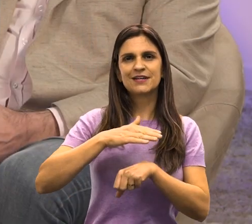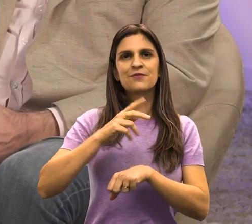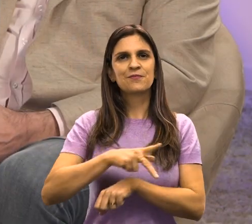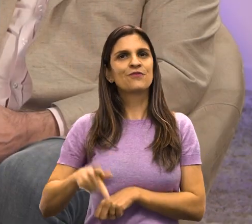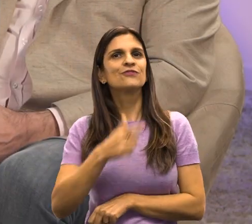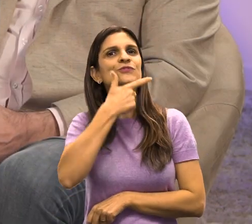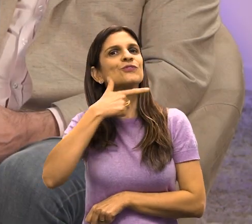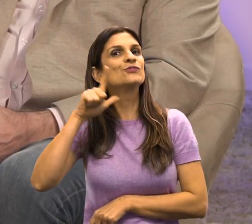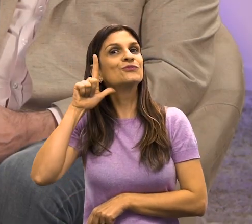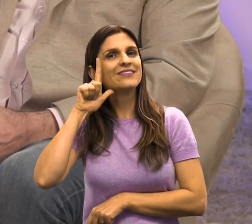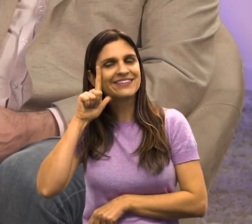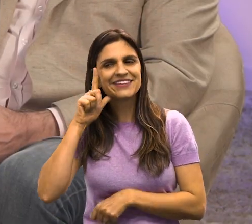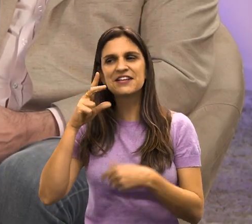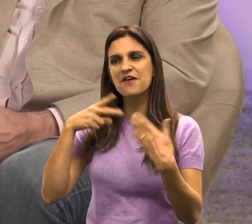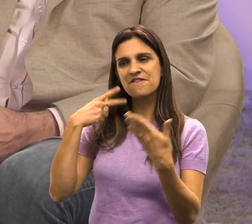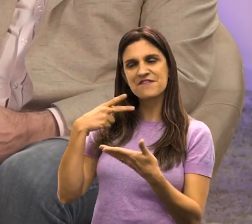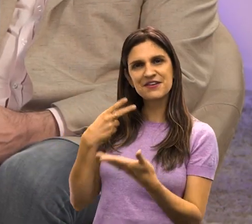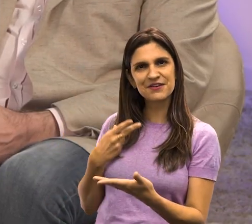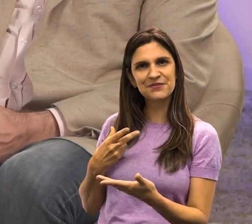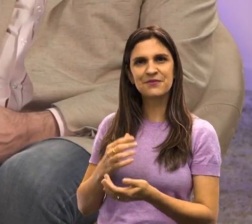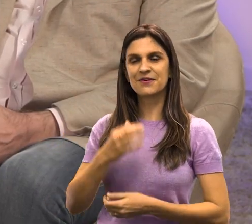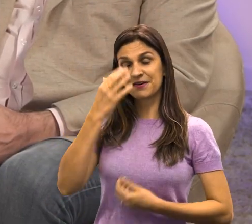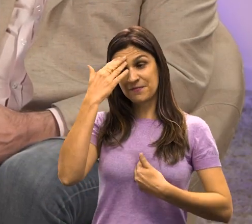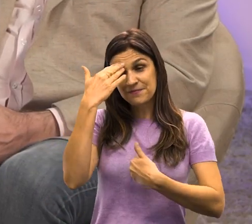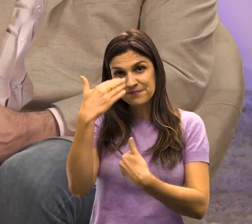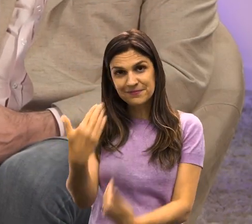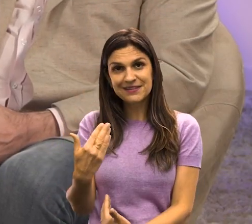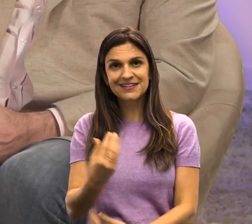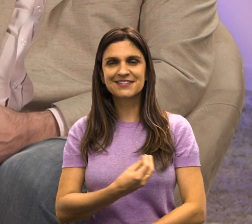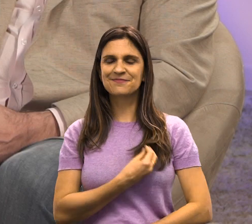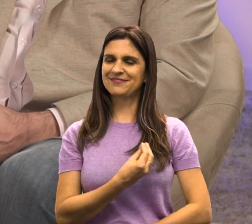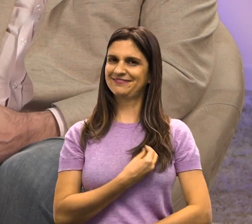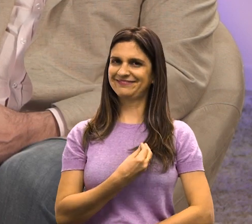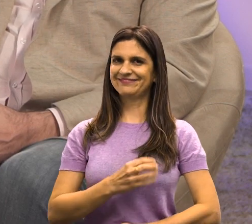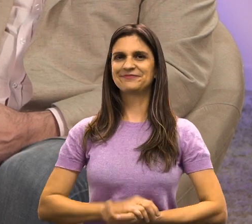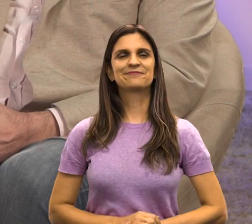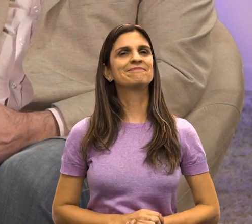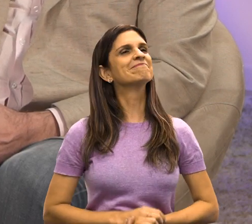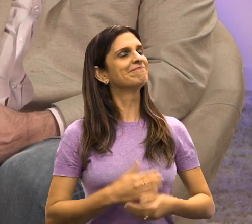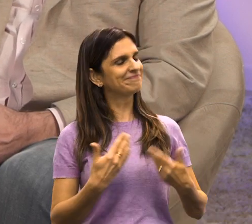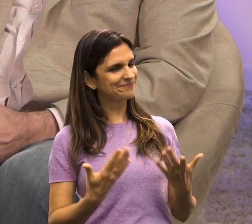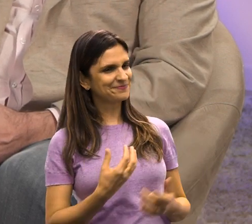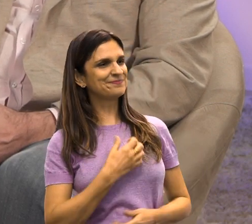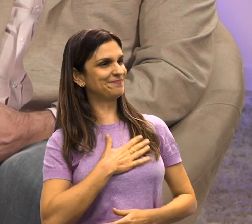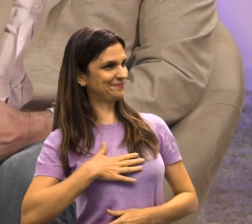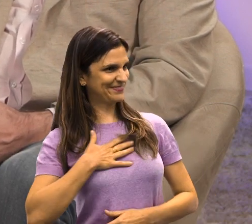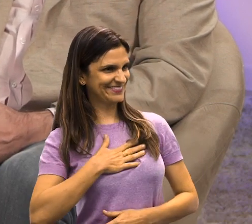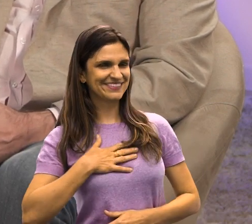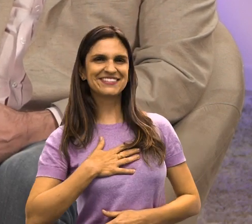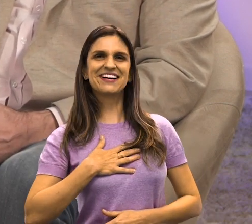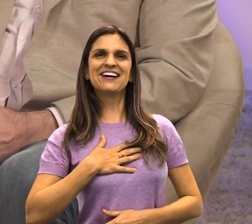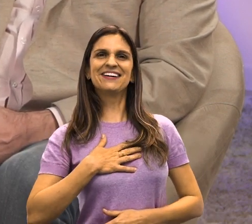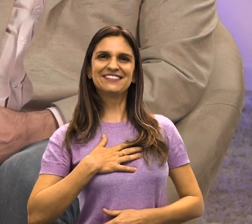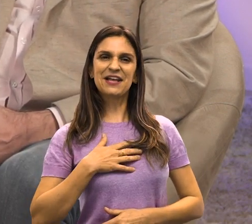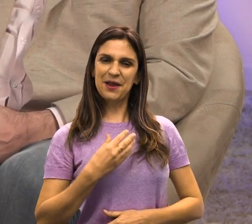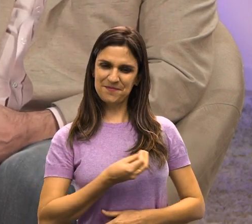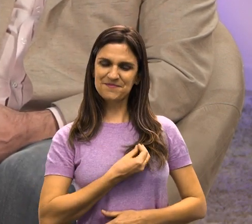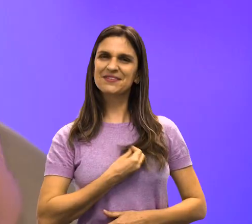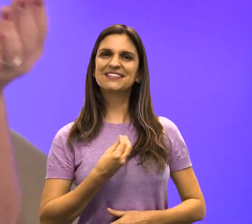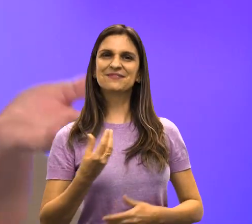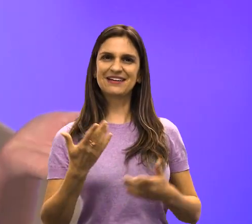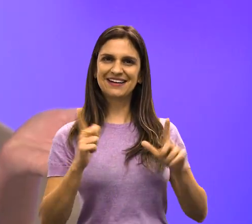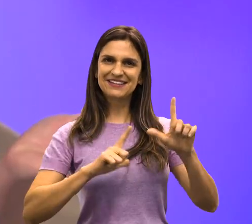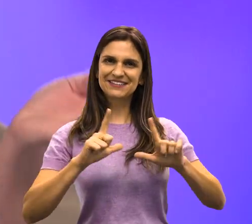professor Juari. Muito obrigada pela sua participação aqui no Voz da Comunidade. Estou à disposição de vocês, é uma honra estar com